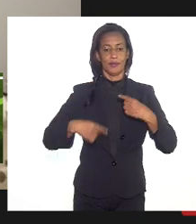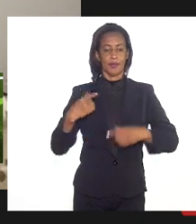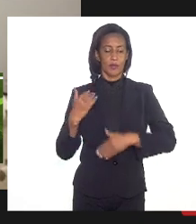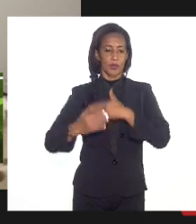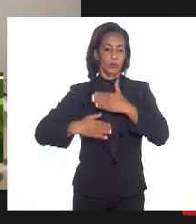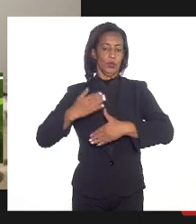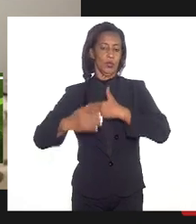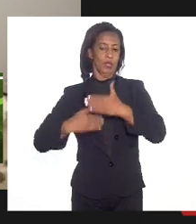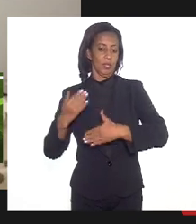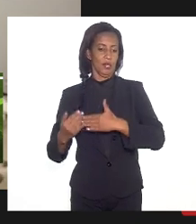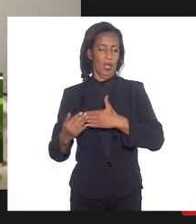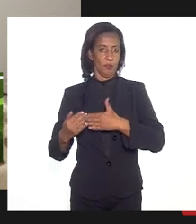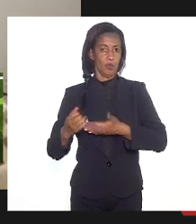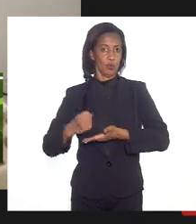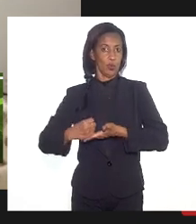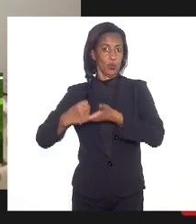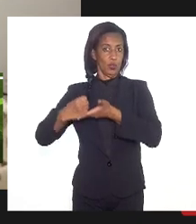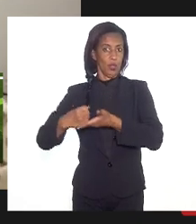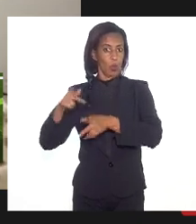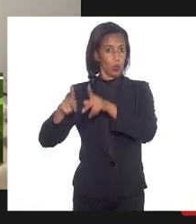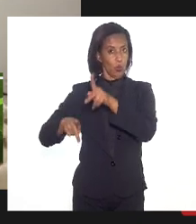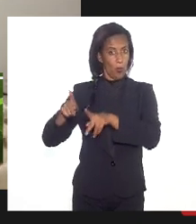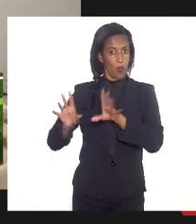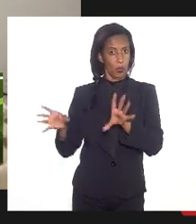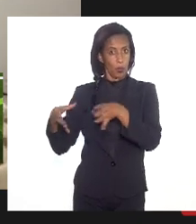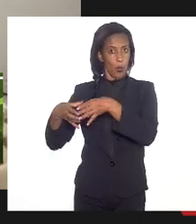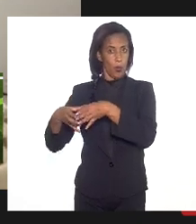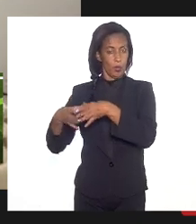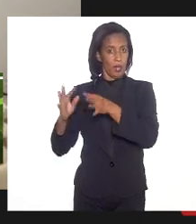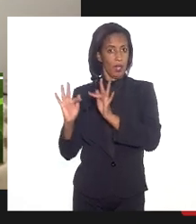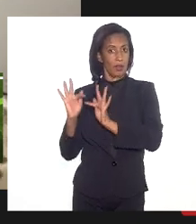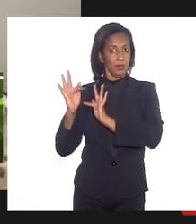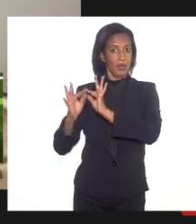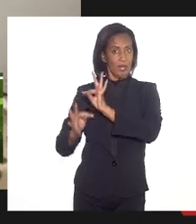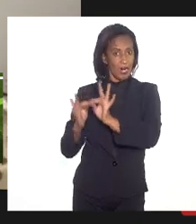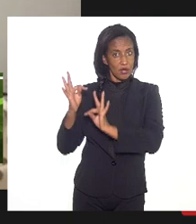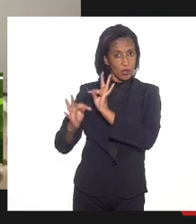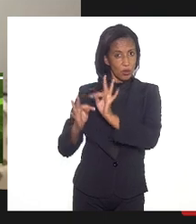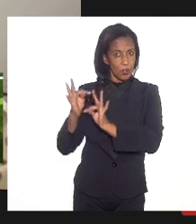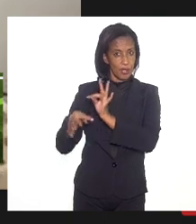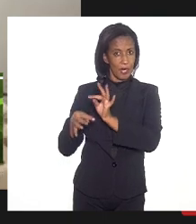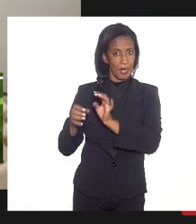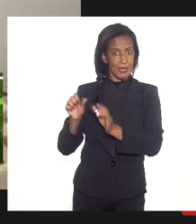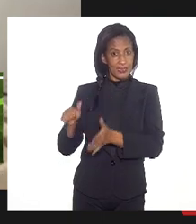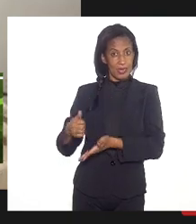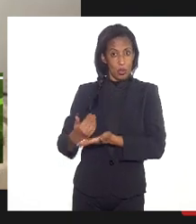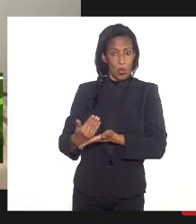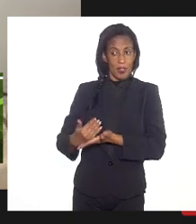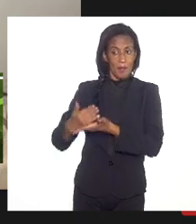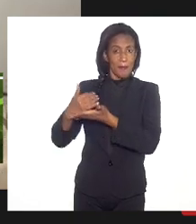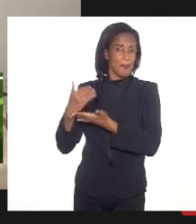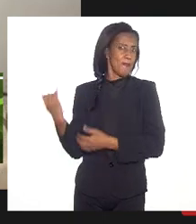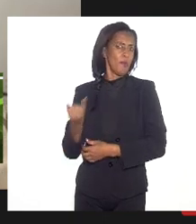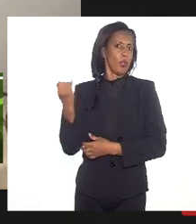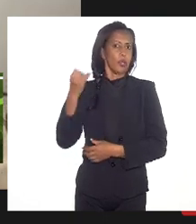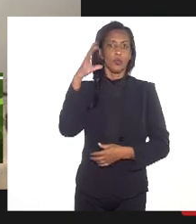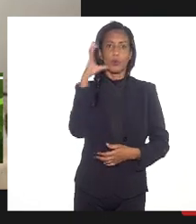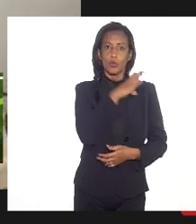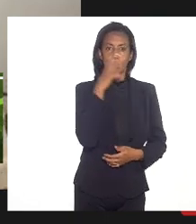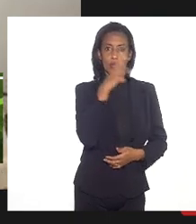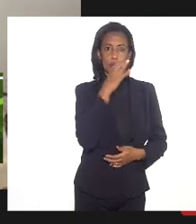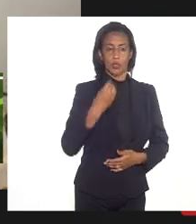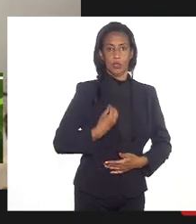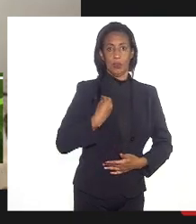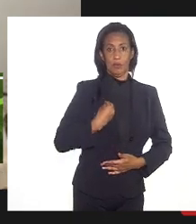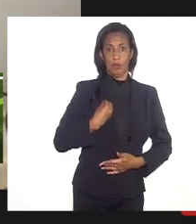desenvolvimento sustentável dos povos e comunidades tradicionais se torna imperativo diante das urgências que